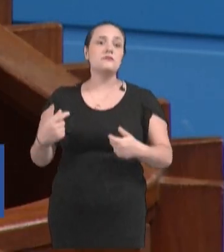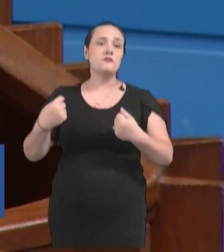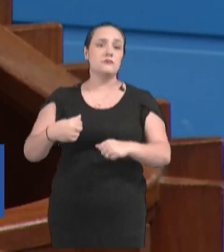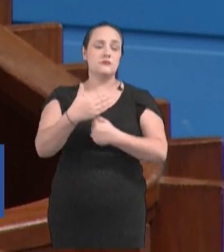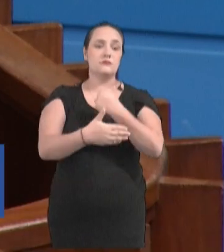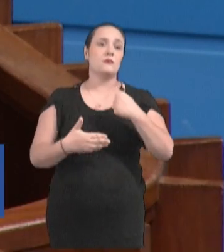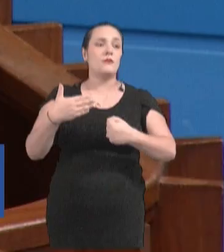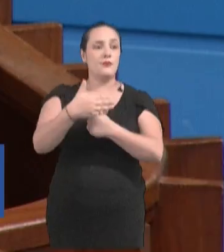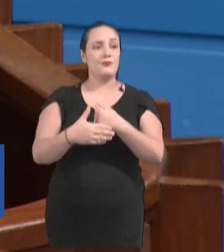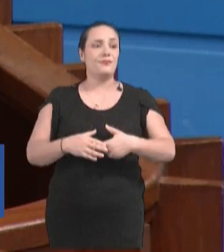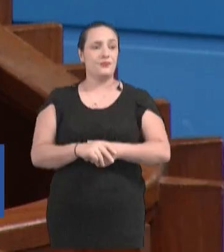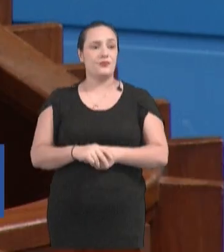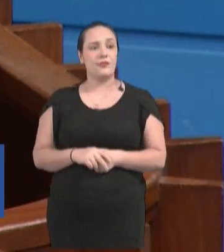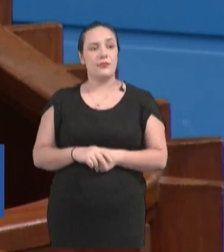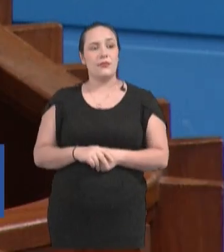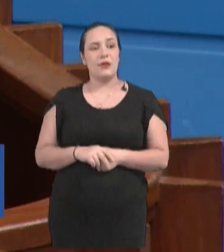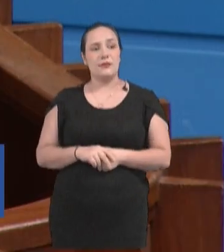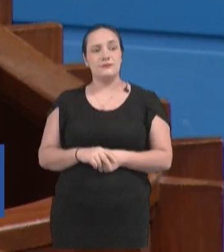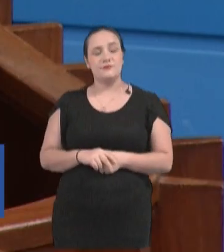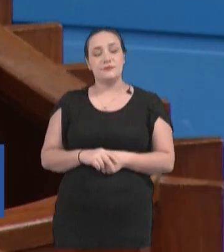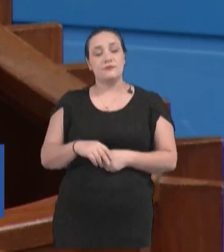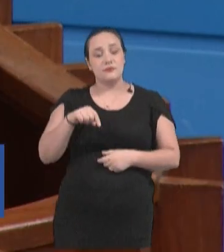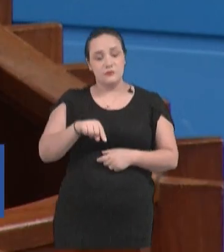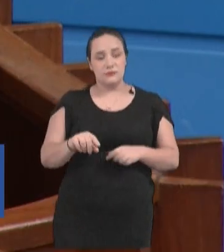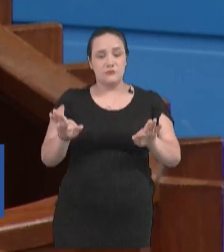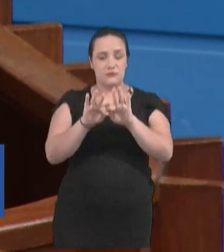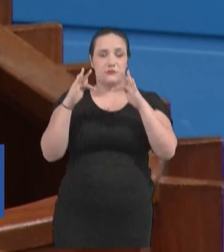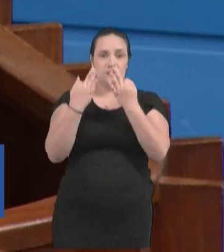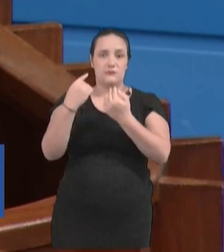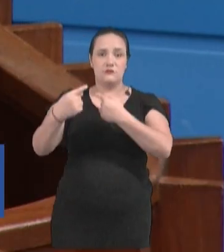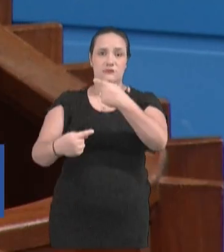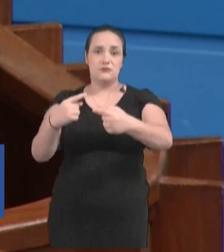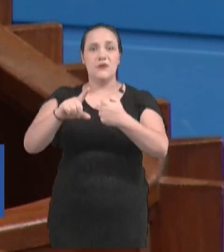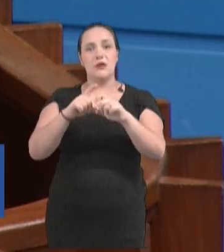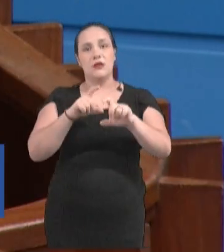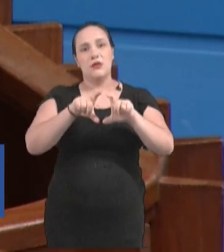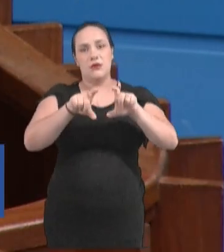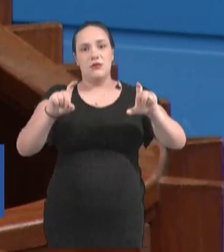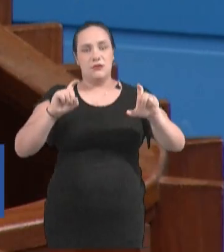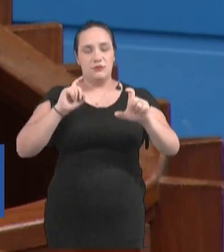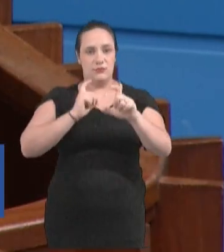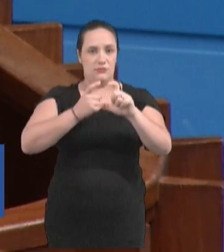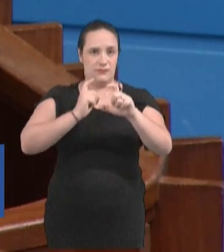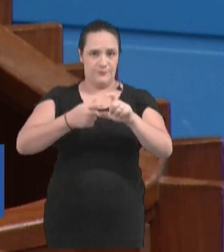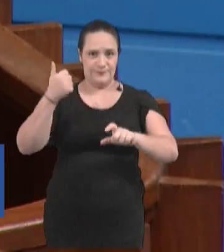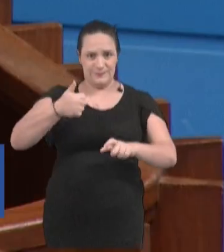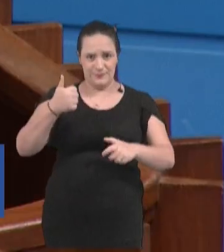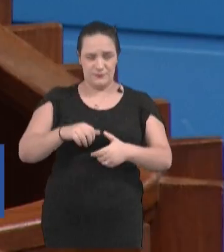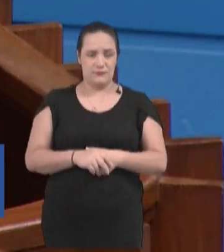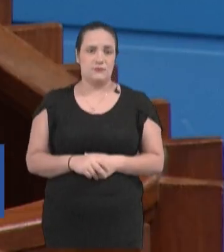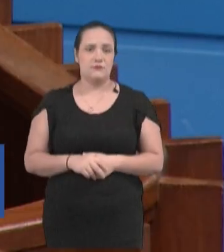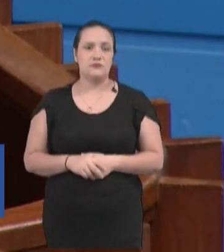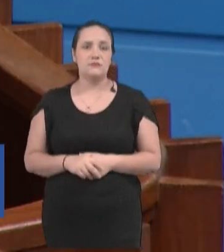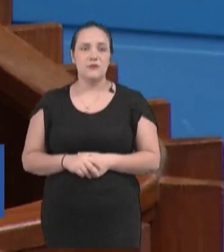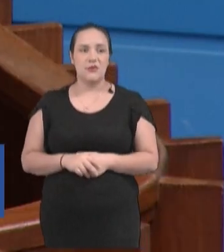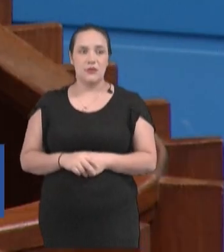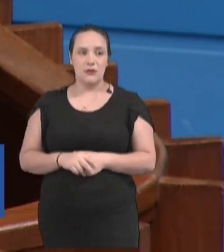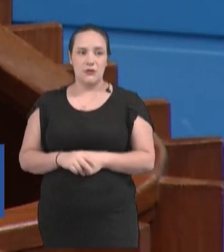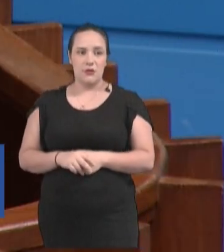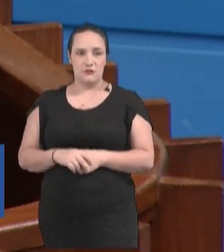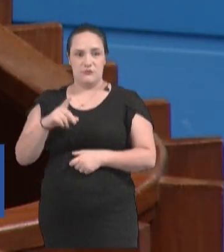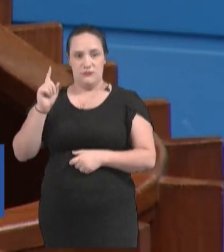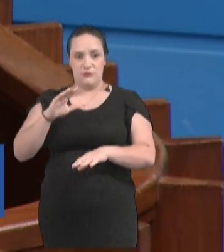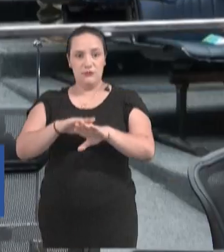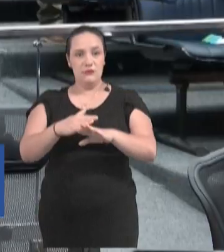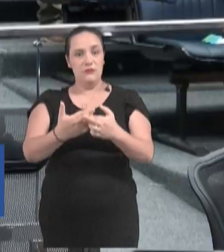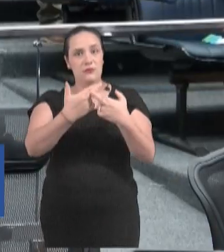e preservá-lo às presentes e futuras gerações. No parágrafo 1º, para assegurar a efetividade desse direito,